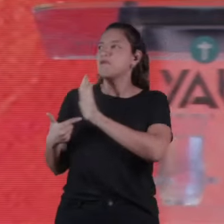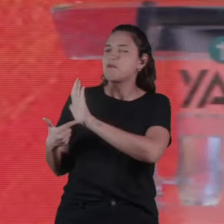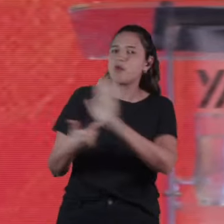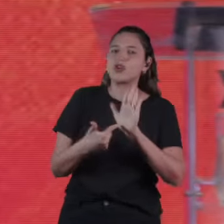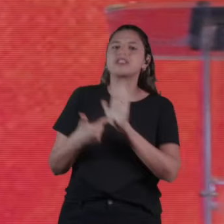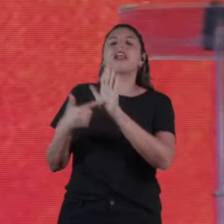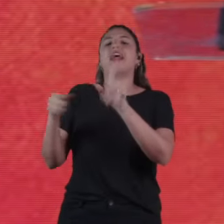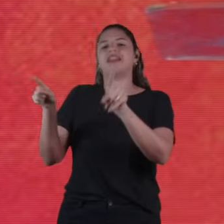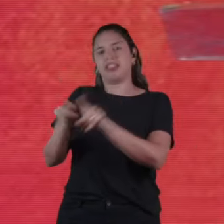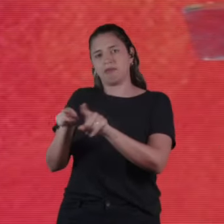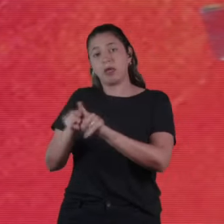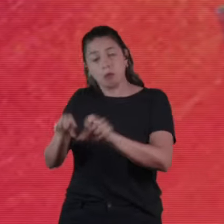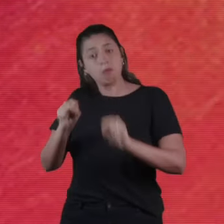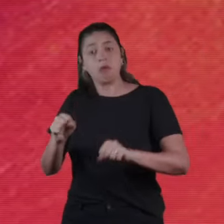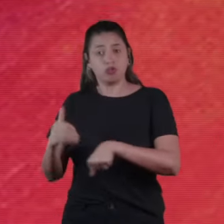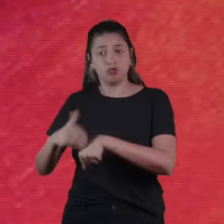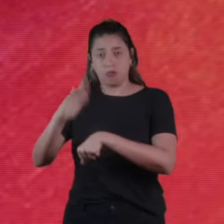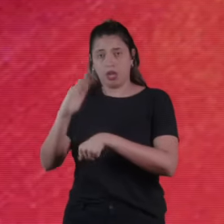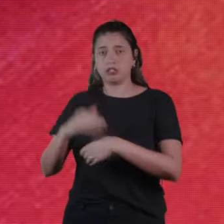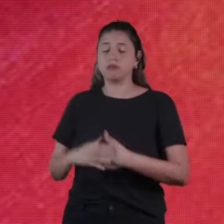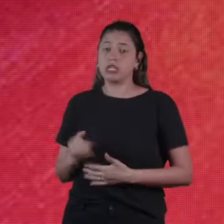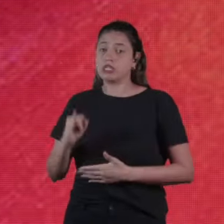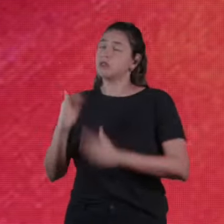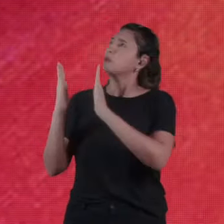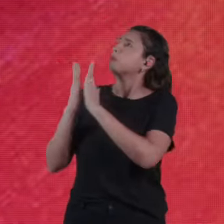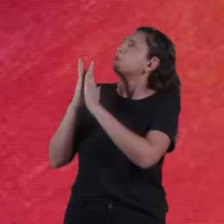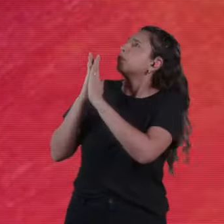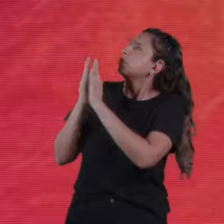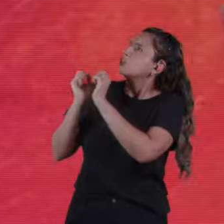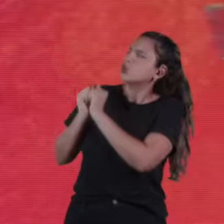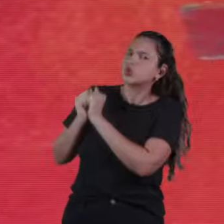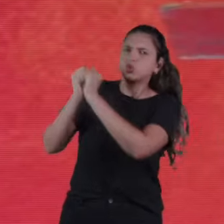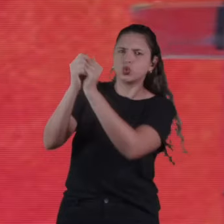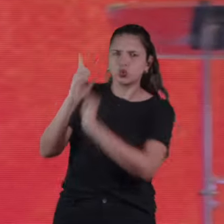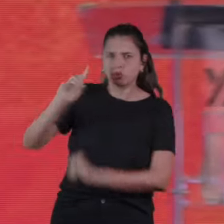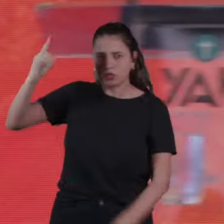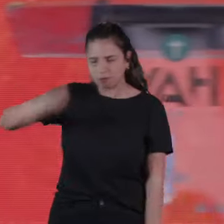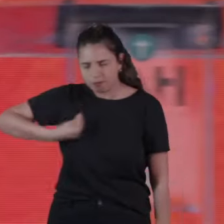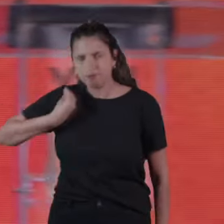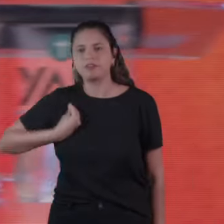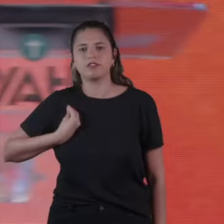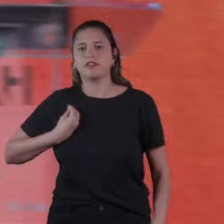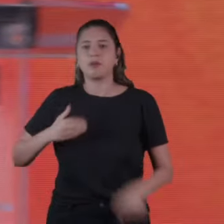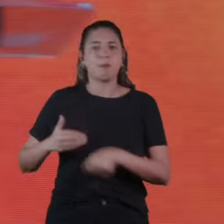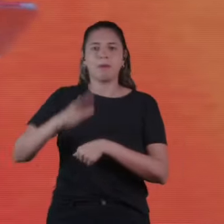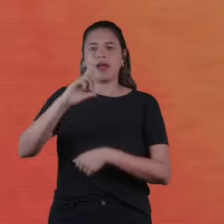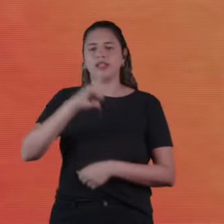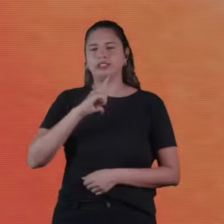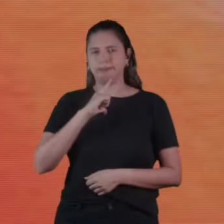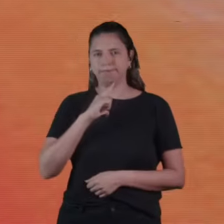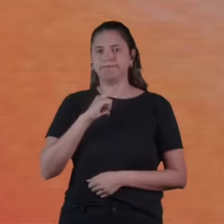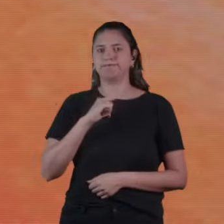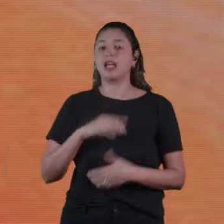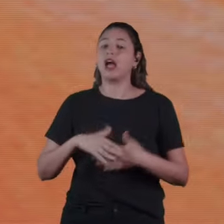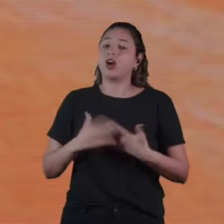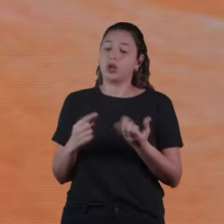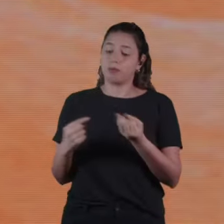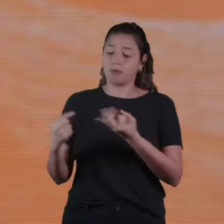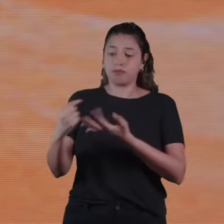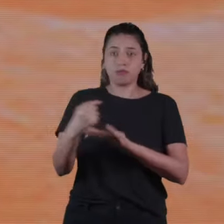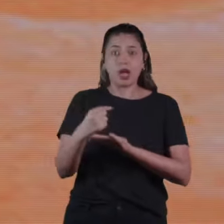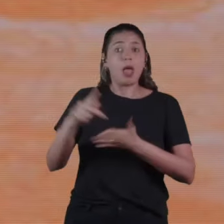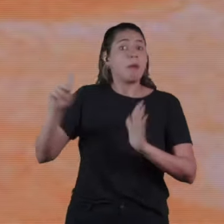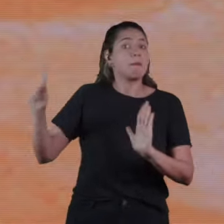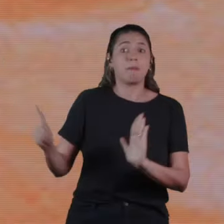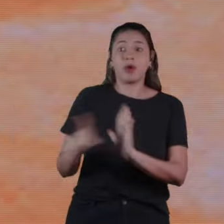Você pode ter mais disso à medida que você caminha com Deus, amém? Os atributos incomunicáveis, eles são exclusivos de